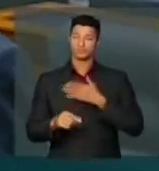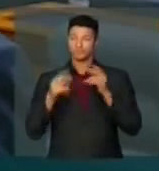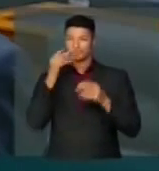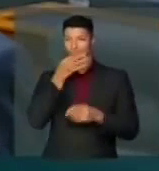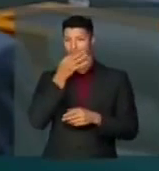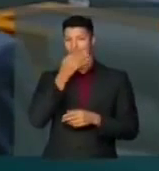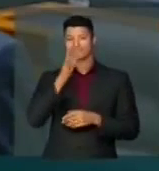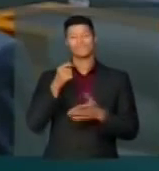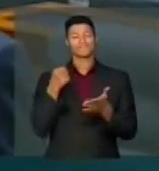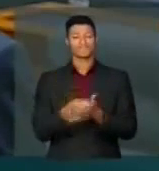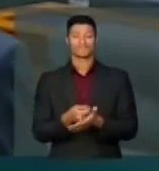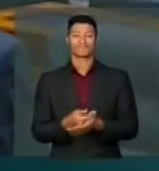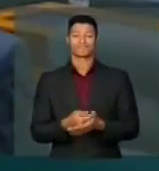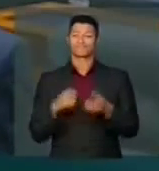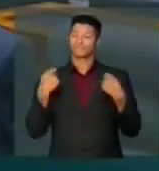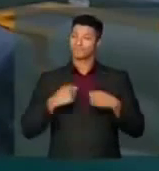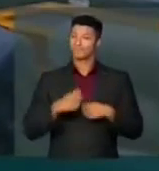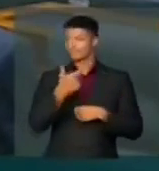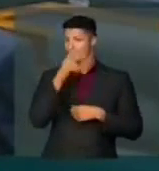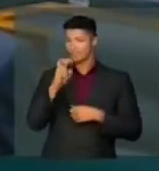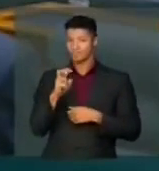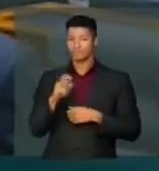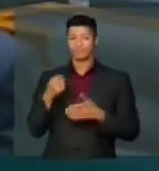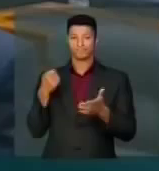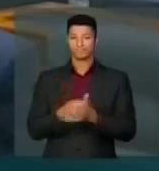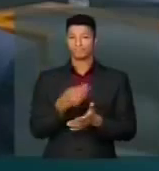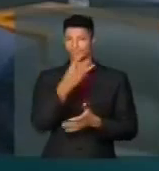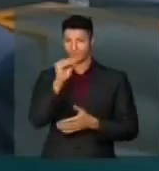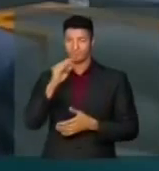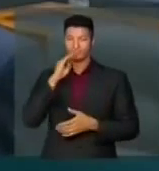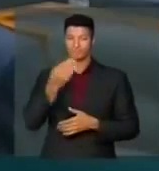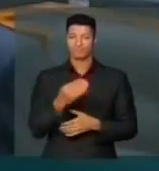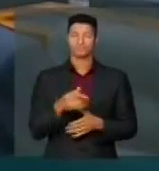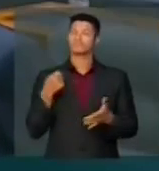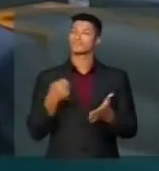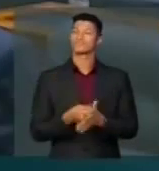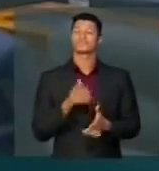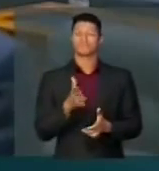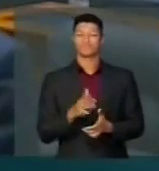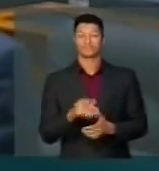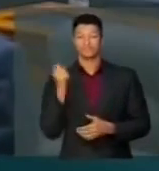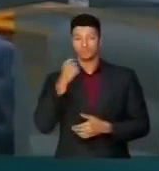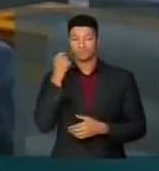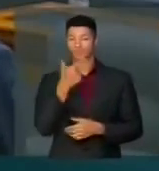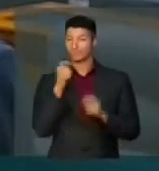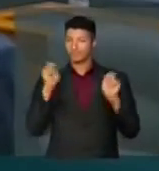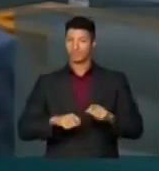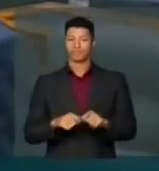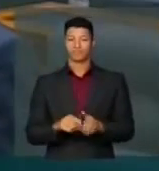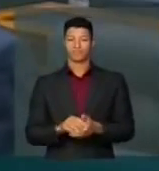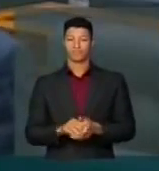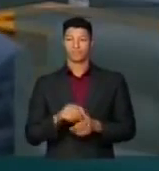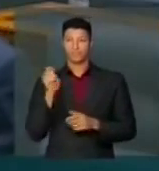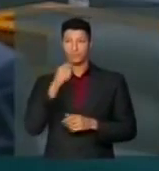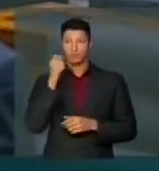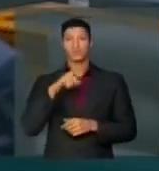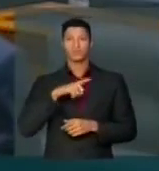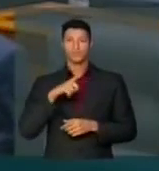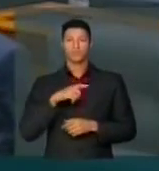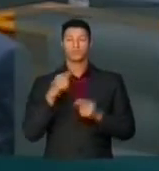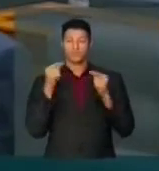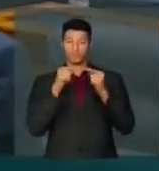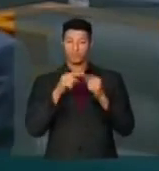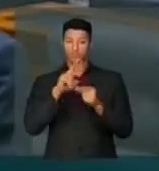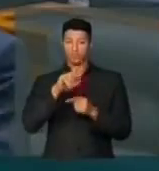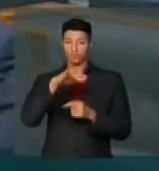visão, presidente, já está paga. Devia 25, pagou 30 bilhões, está paga. O Rio Grande não deve. Aliás, o Rio Grande tem a ver